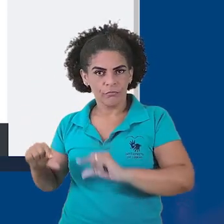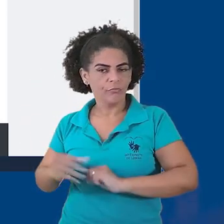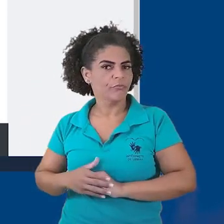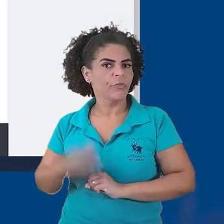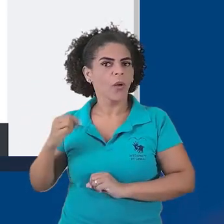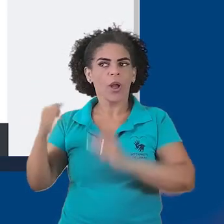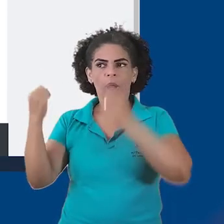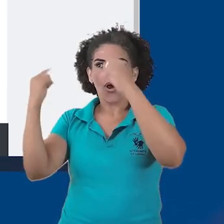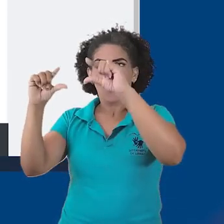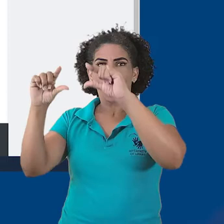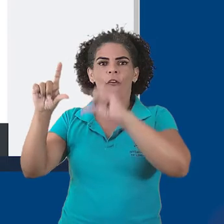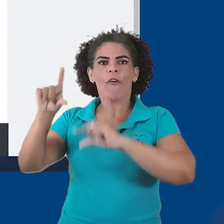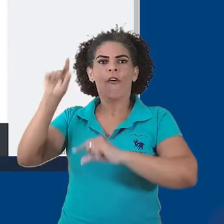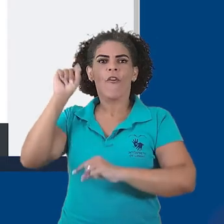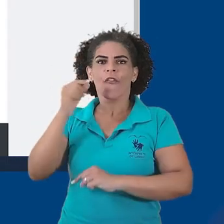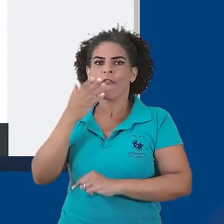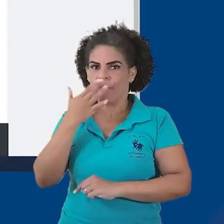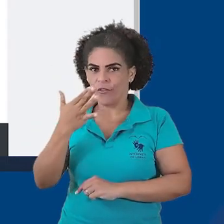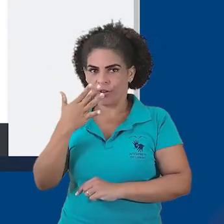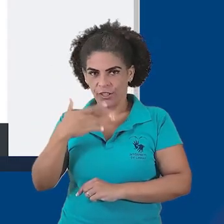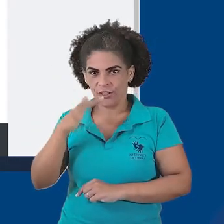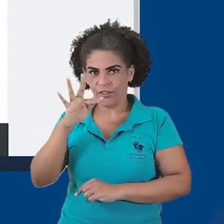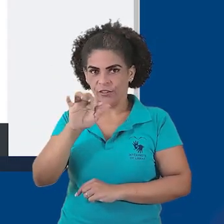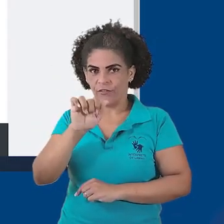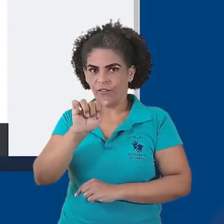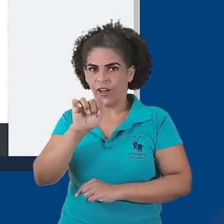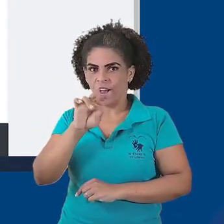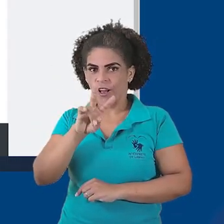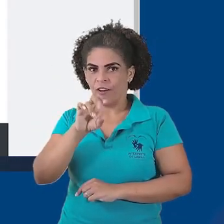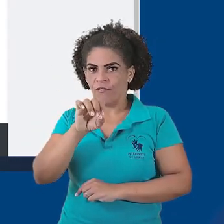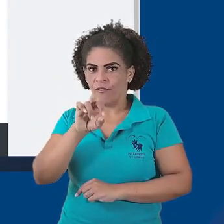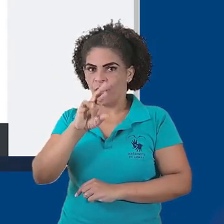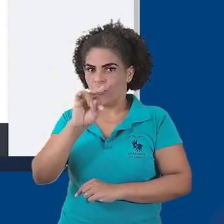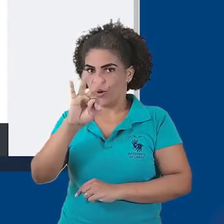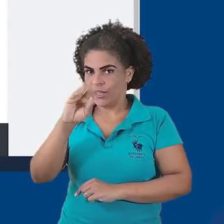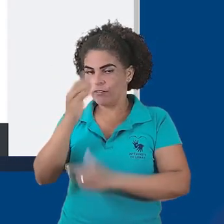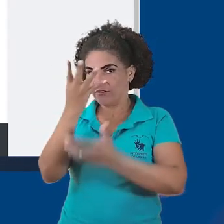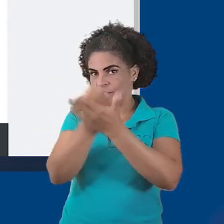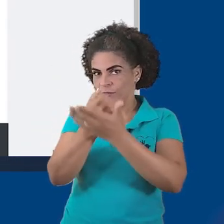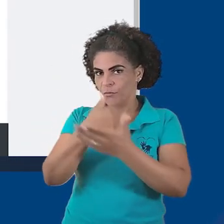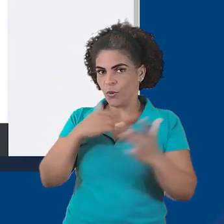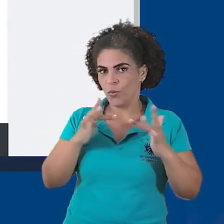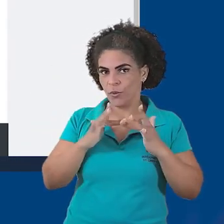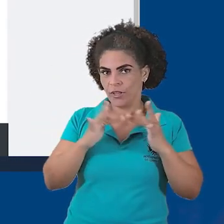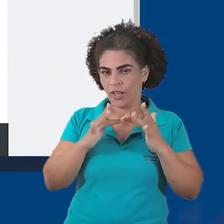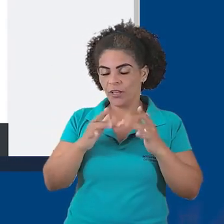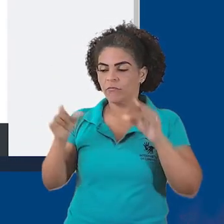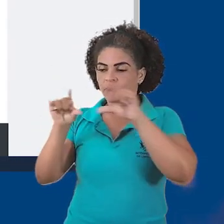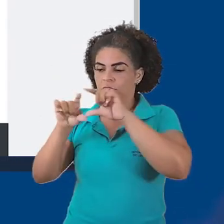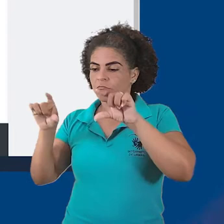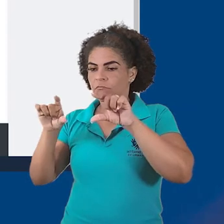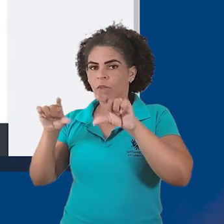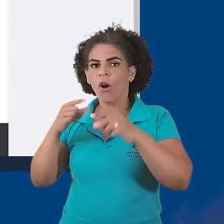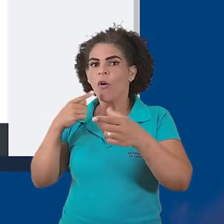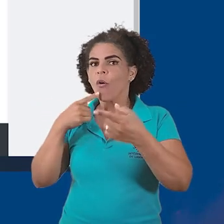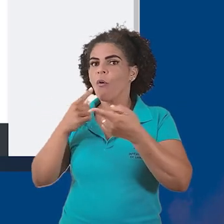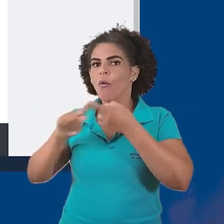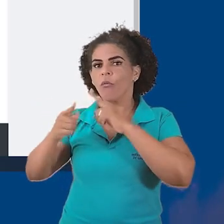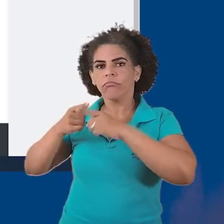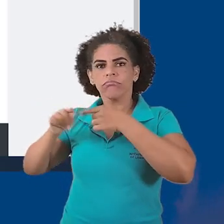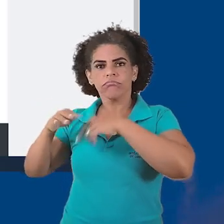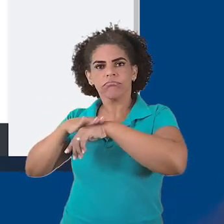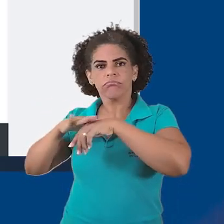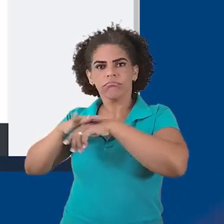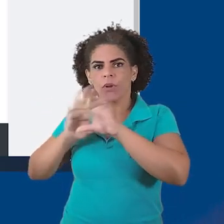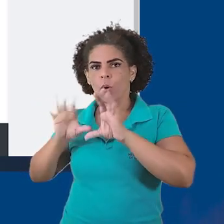acessório de usuários favoritos foram adicionados aos contatos uma sessão de conversas em grupo